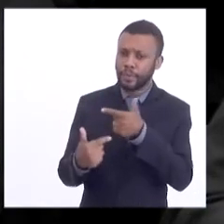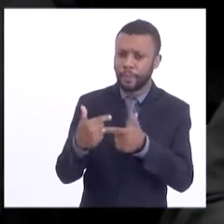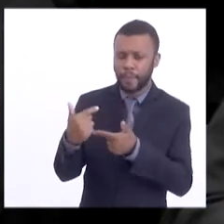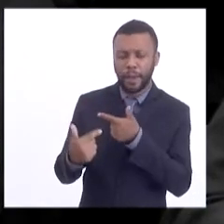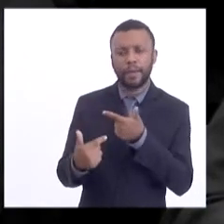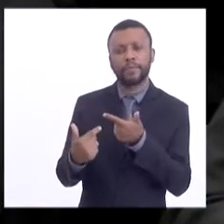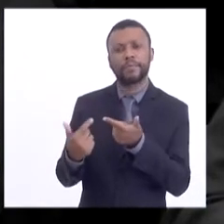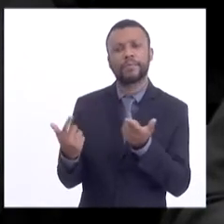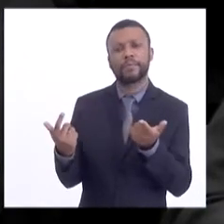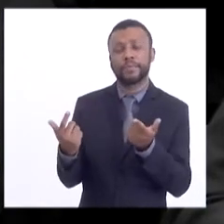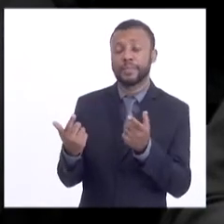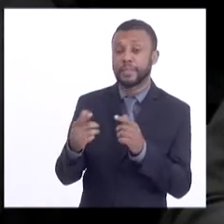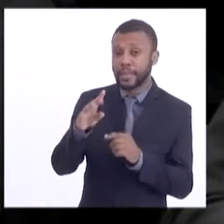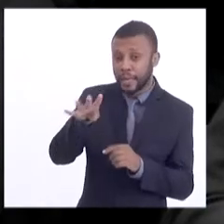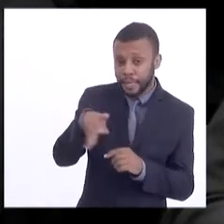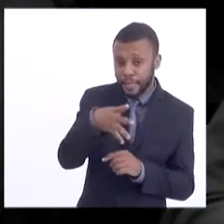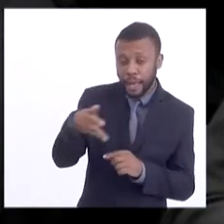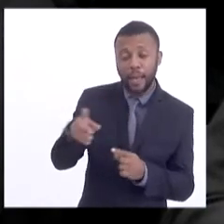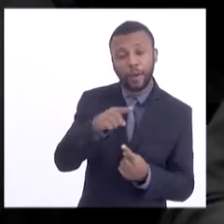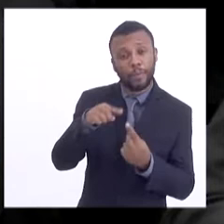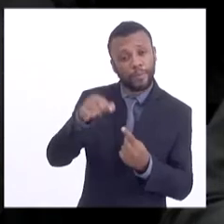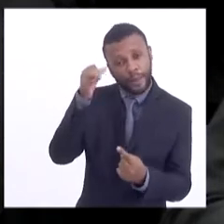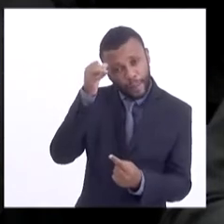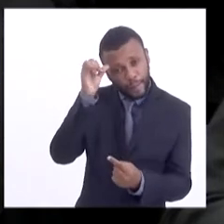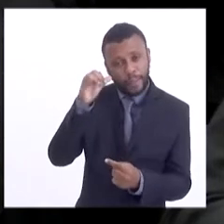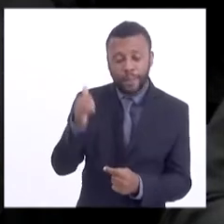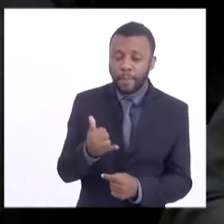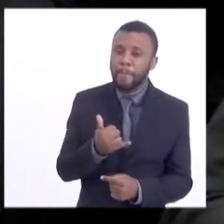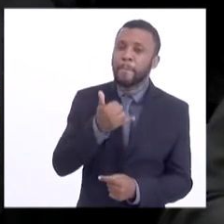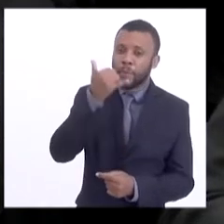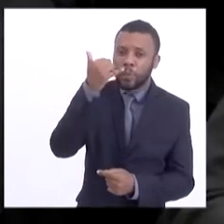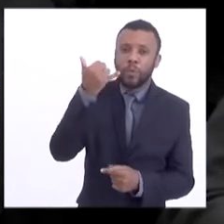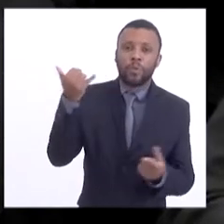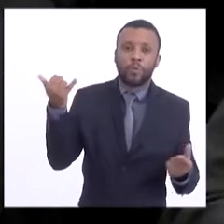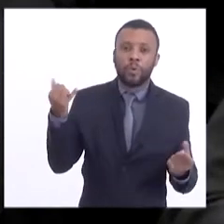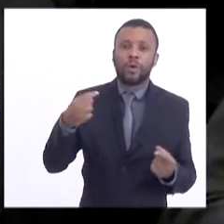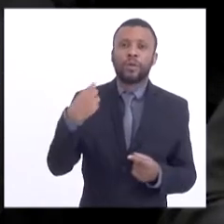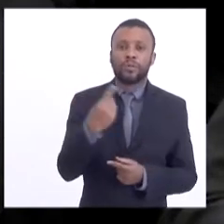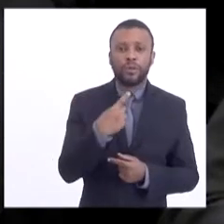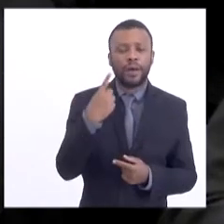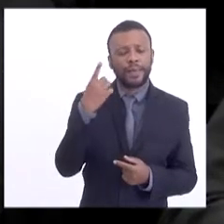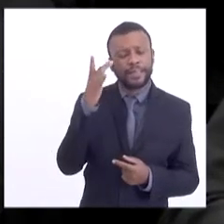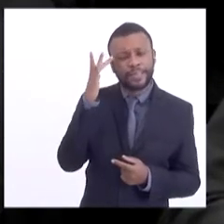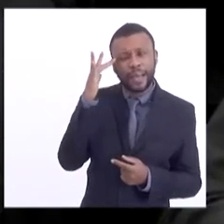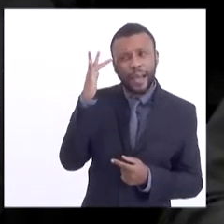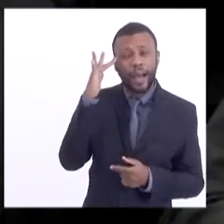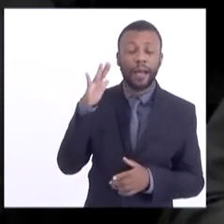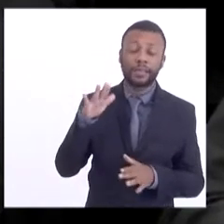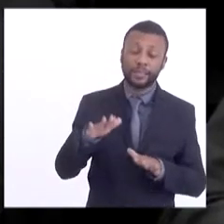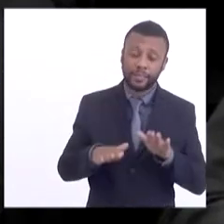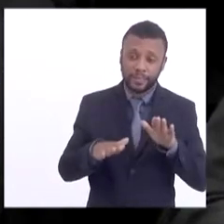para prevenção e apesar da gente achar que